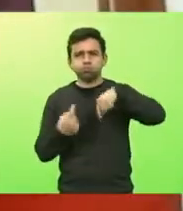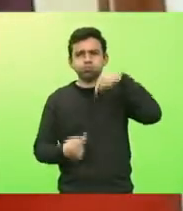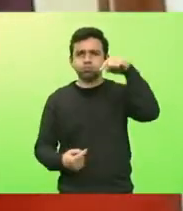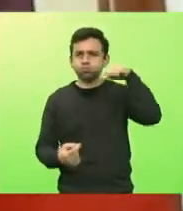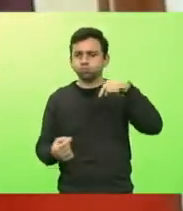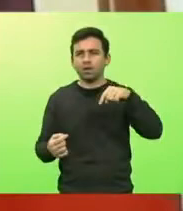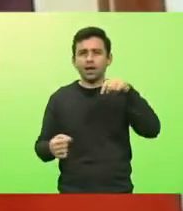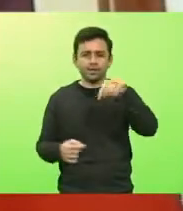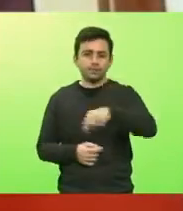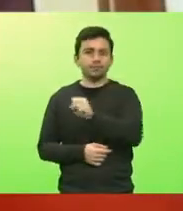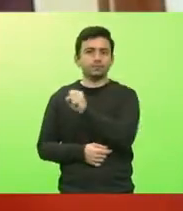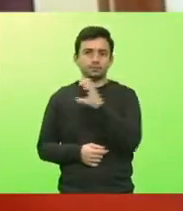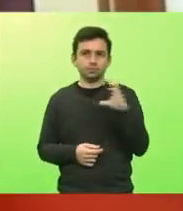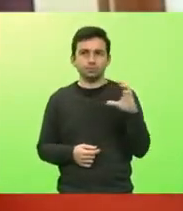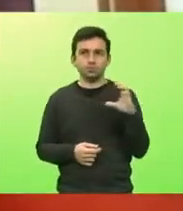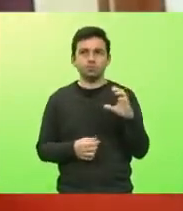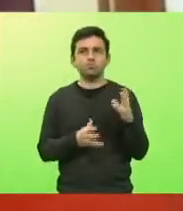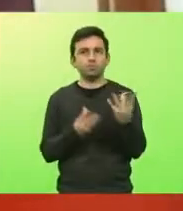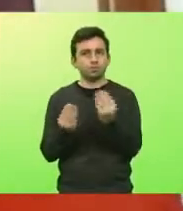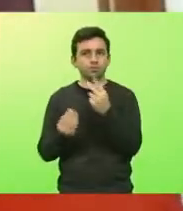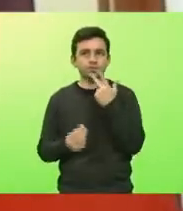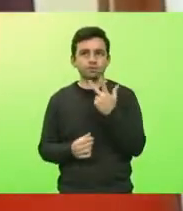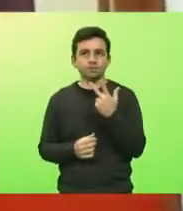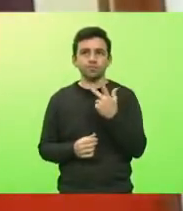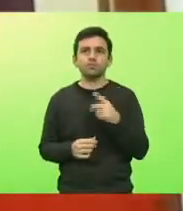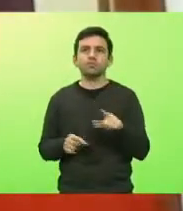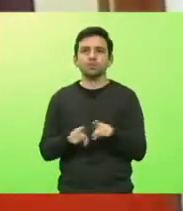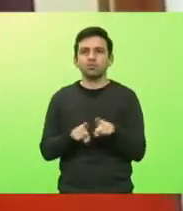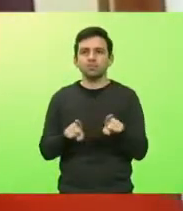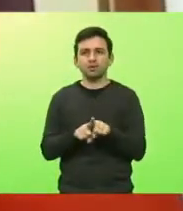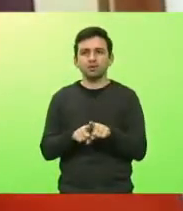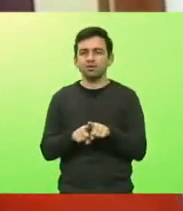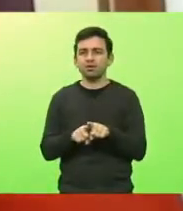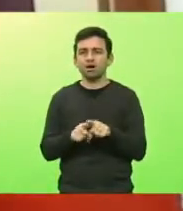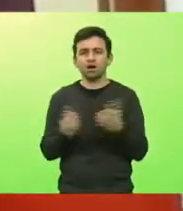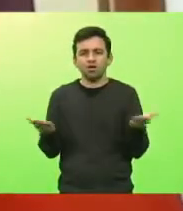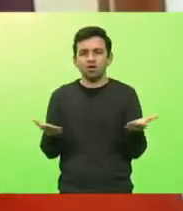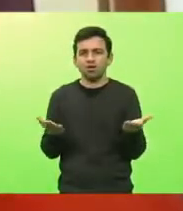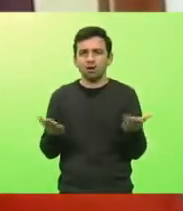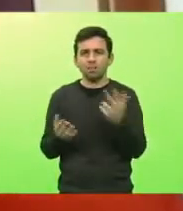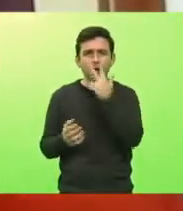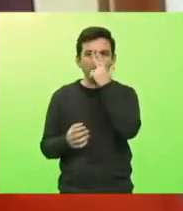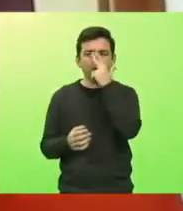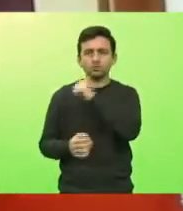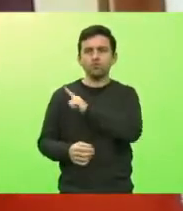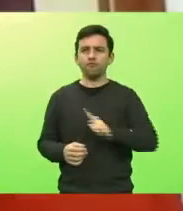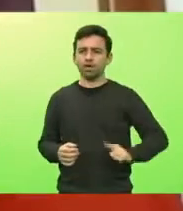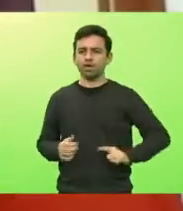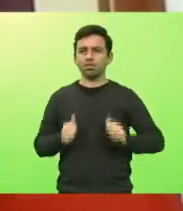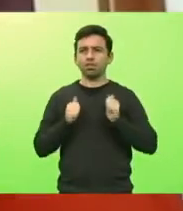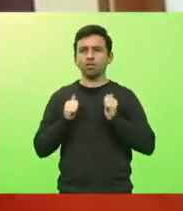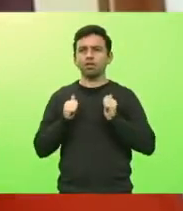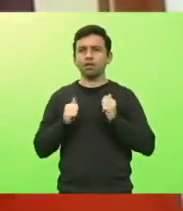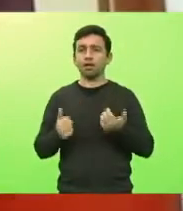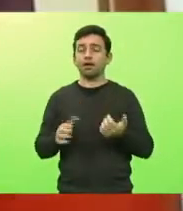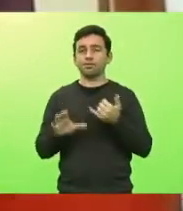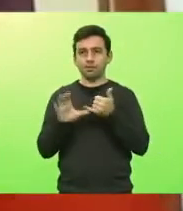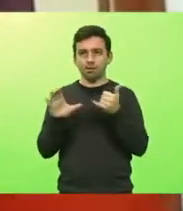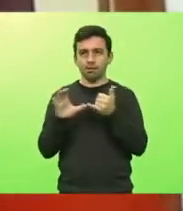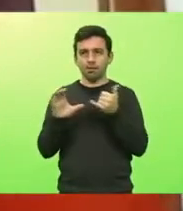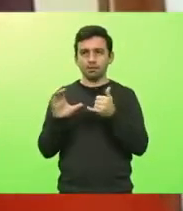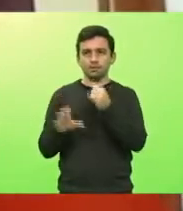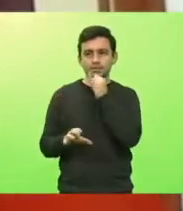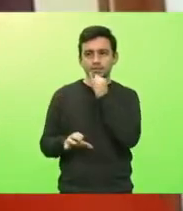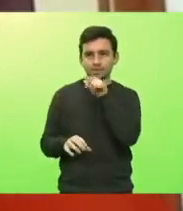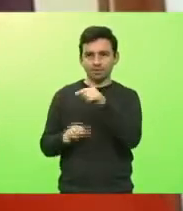em Santa Catarina. Mas nós vemos muito pouca movimentação por parte do governo. A Celesc, por exemplo, diz que